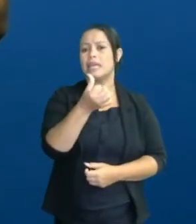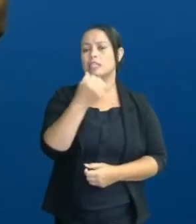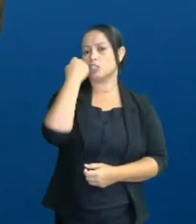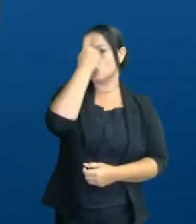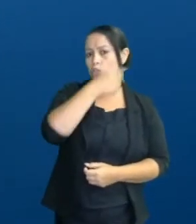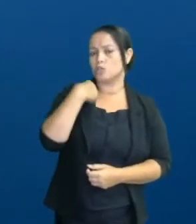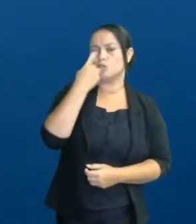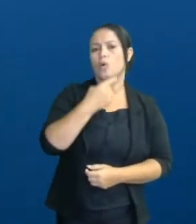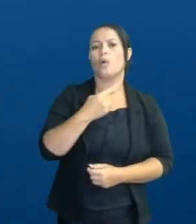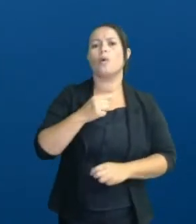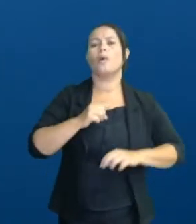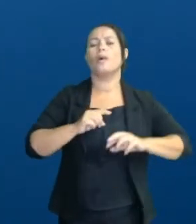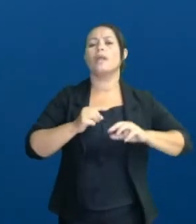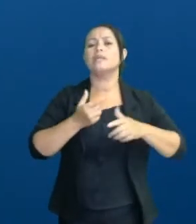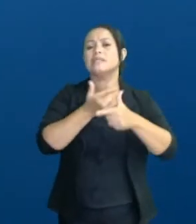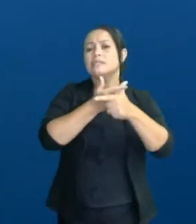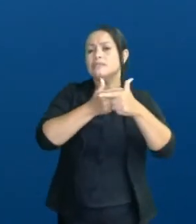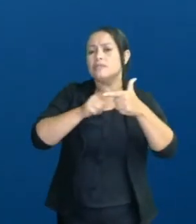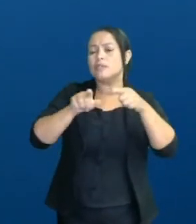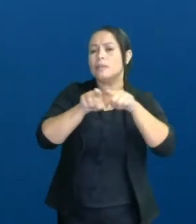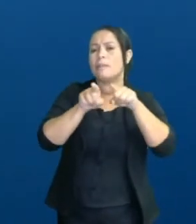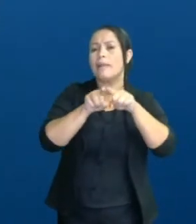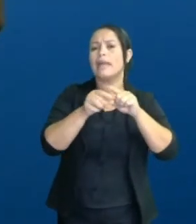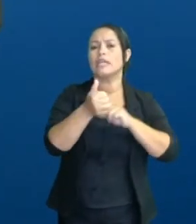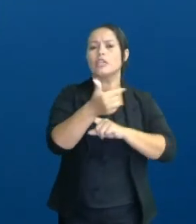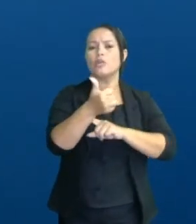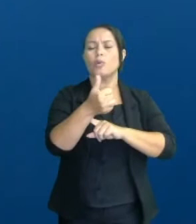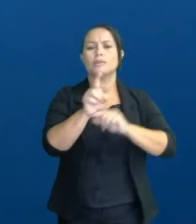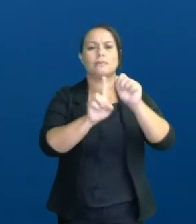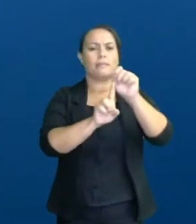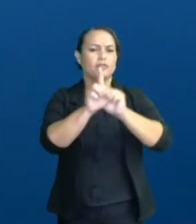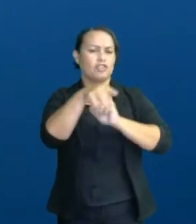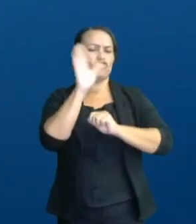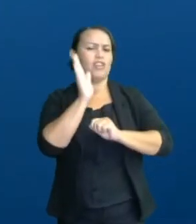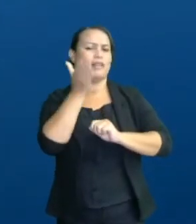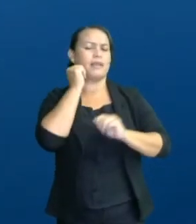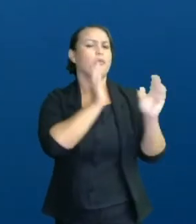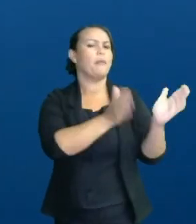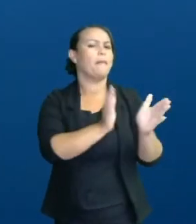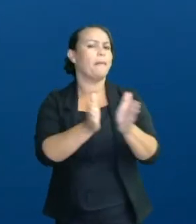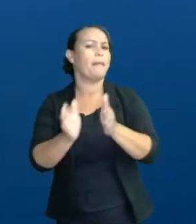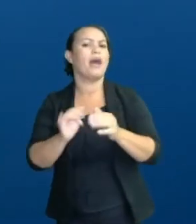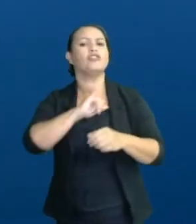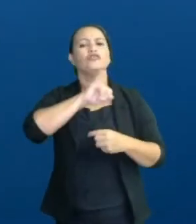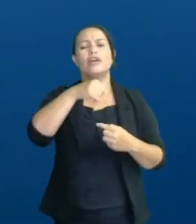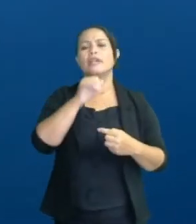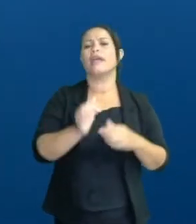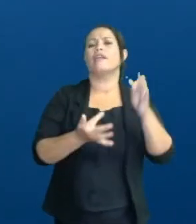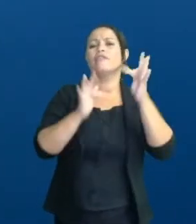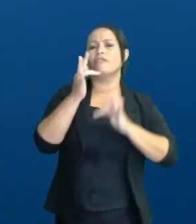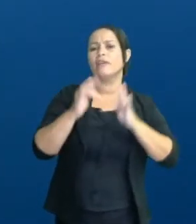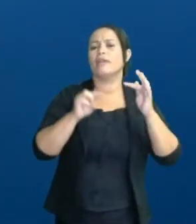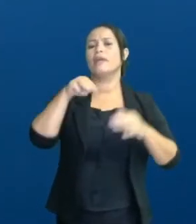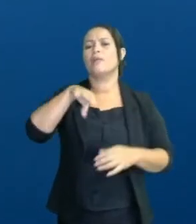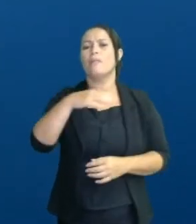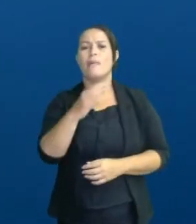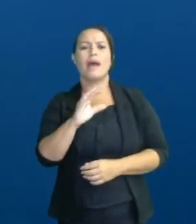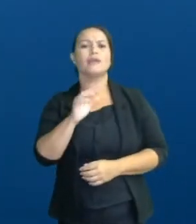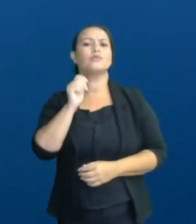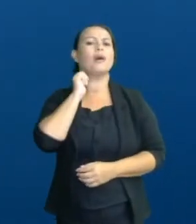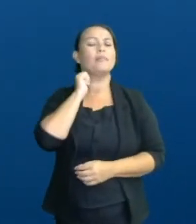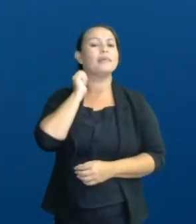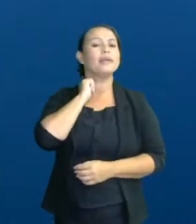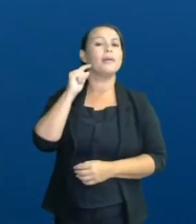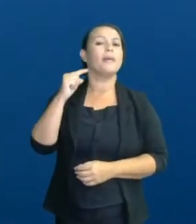horas, divididos em 12 meses, que vocês já sabem quais são, né? Janeiro, fevereiro,